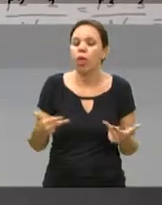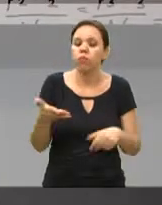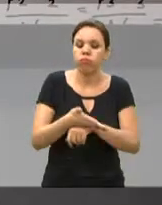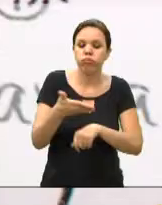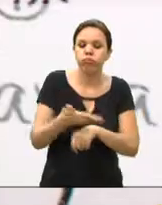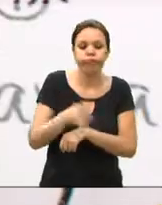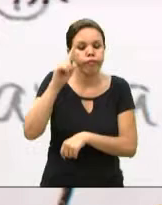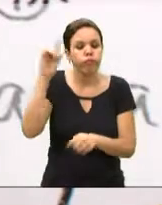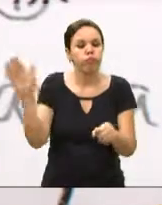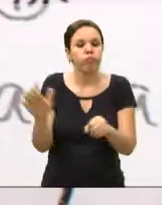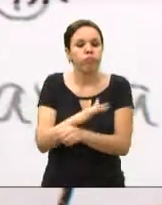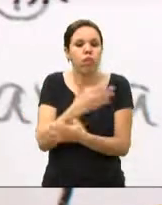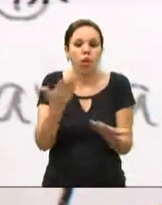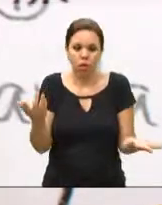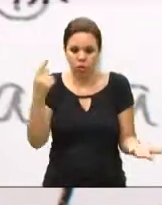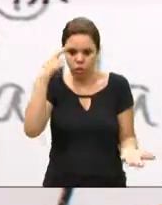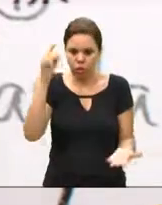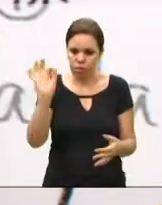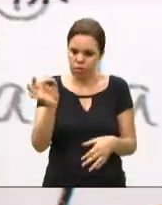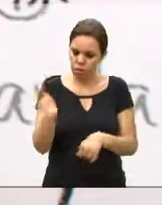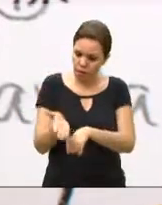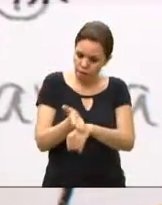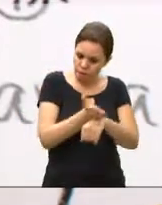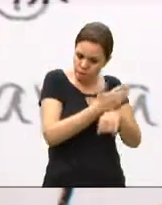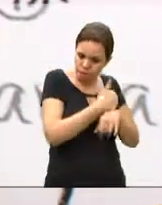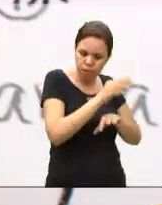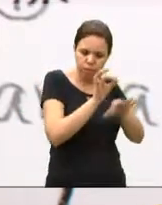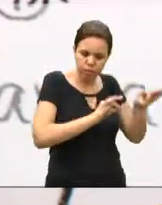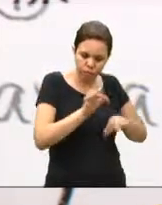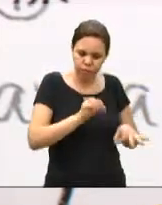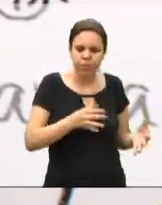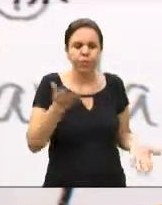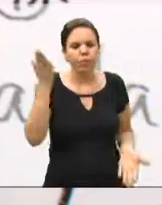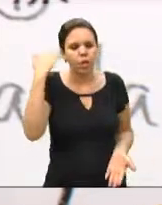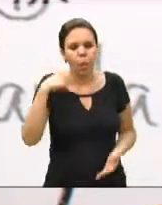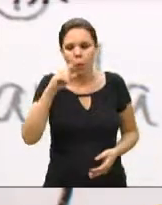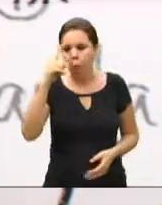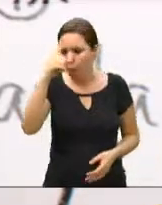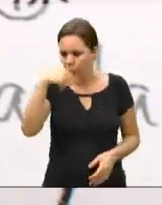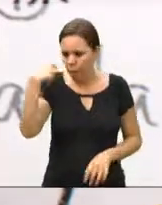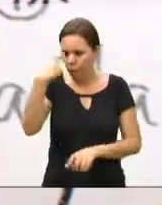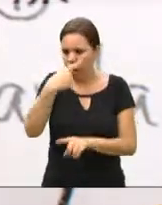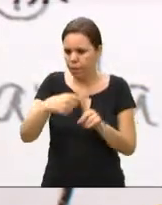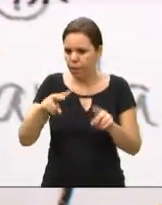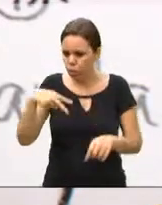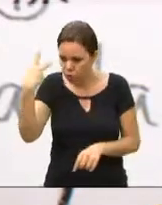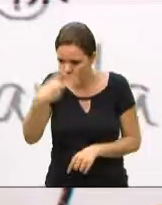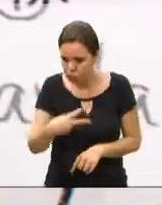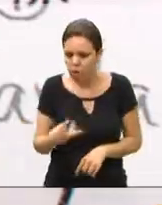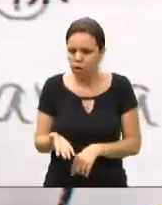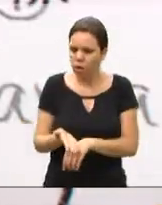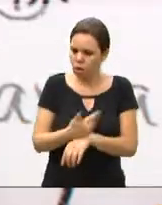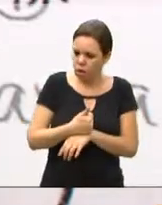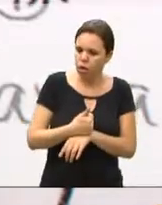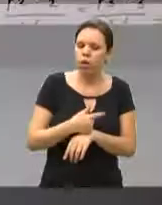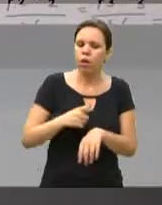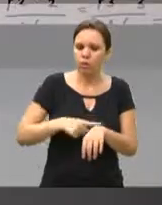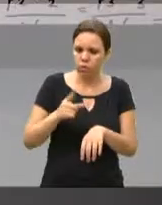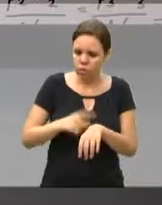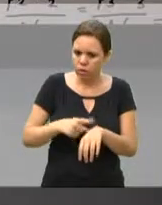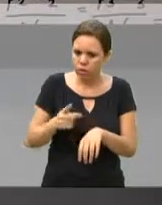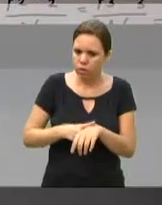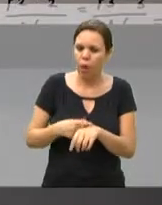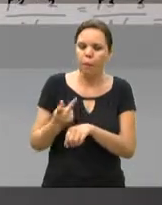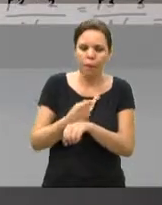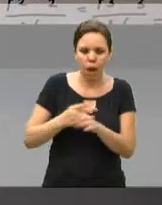maior nesse dia. Então o ideal é que sempre você tenha pelo menos aí uma hora e meia, duas horas, né, de folga para